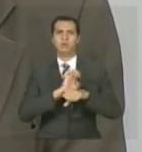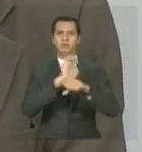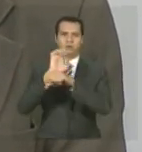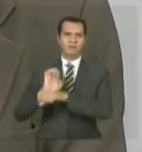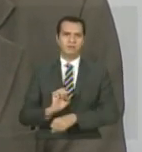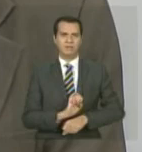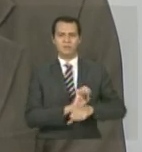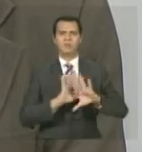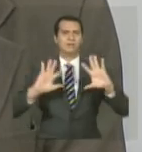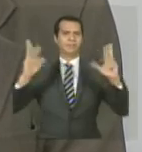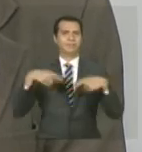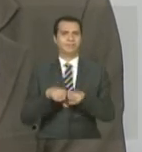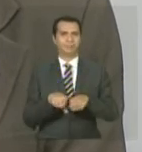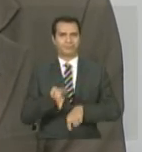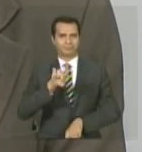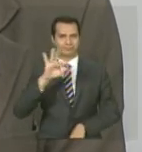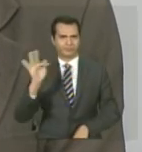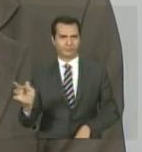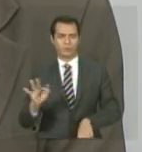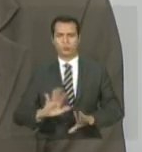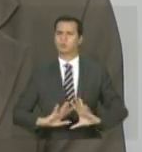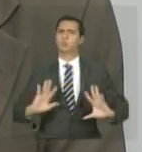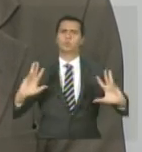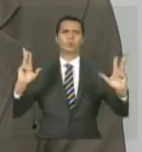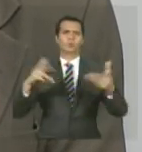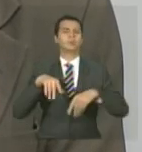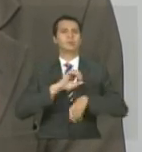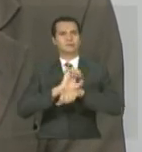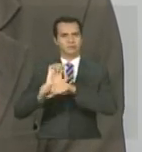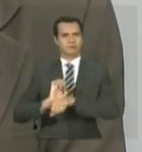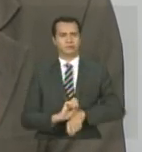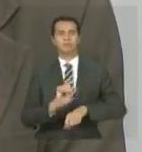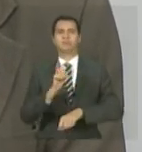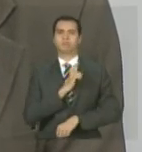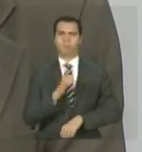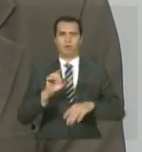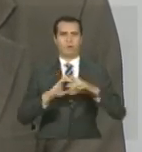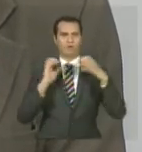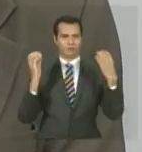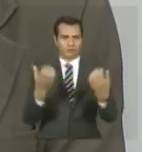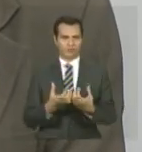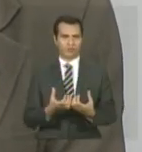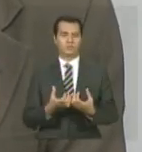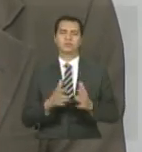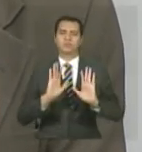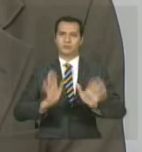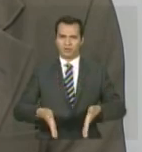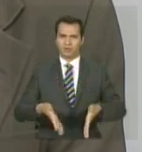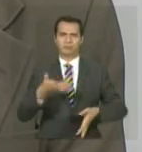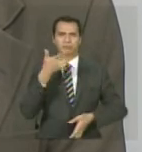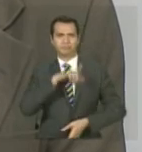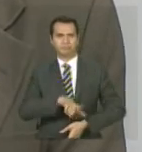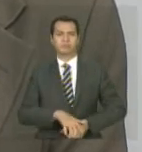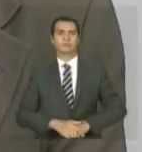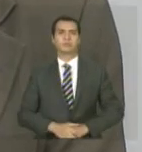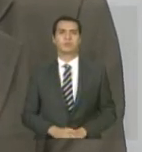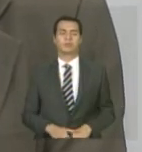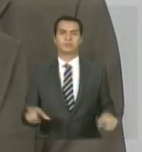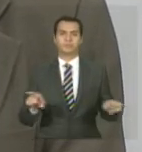estados e no Distrito Federal, ou seja, não houve nenhum estado que deixasse de ter a sua conferência estadual. Nós